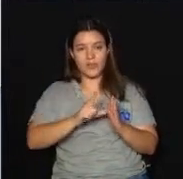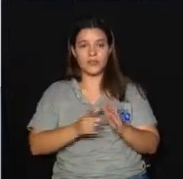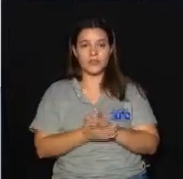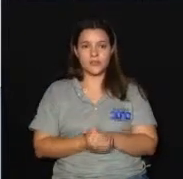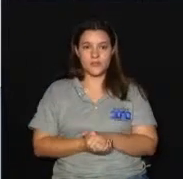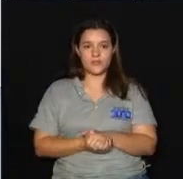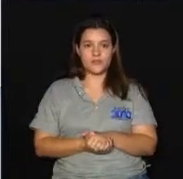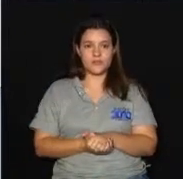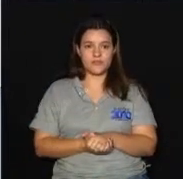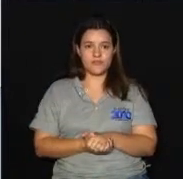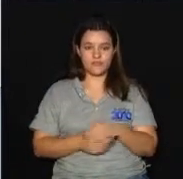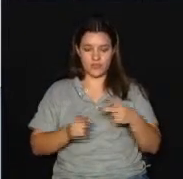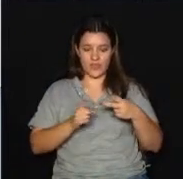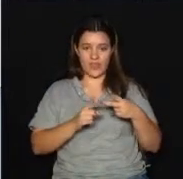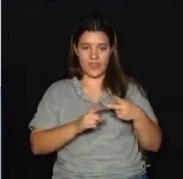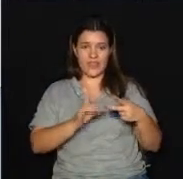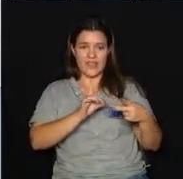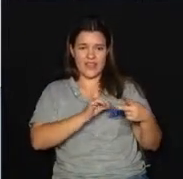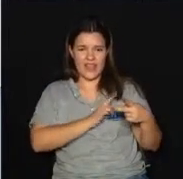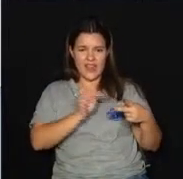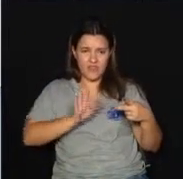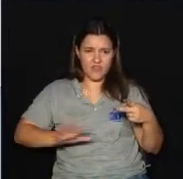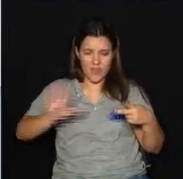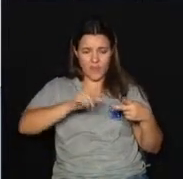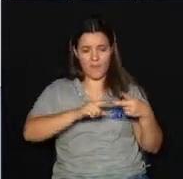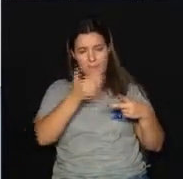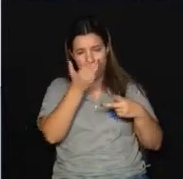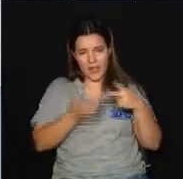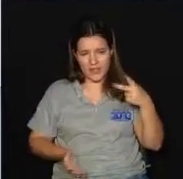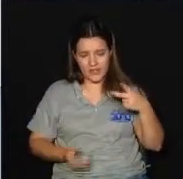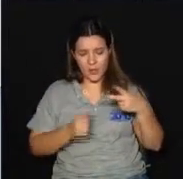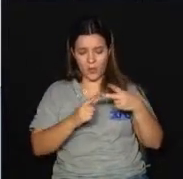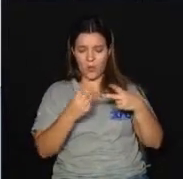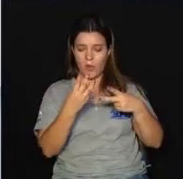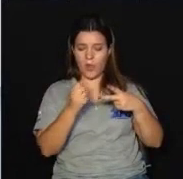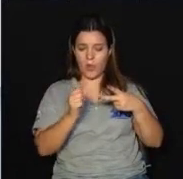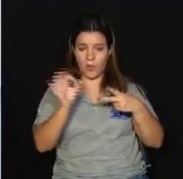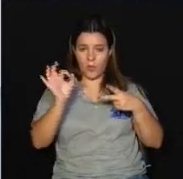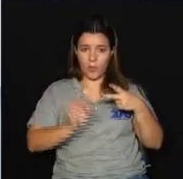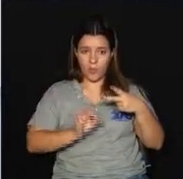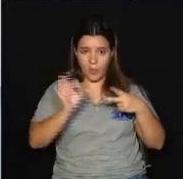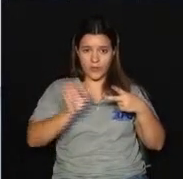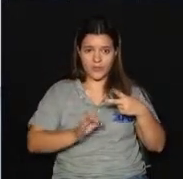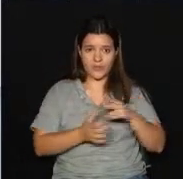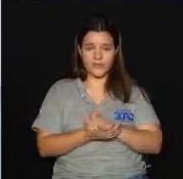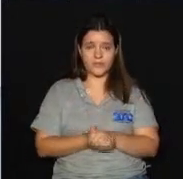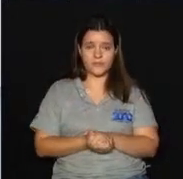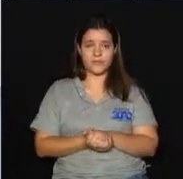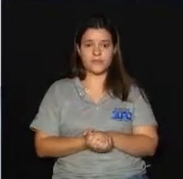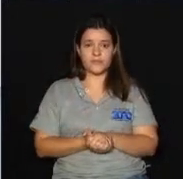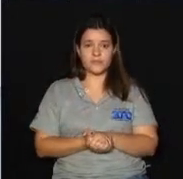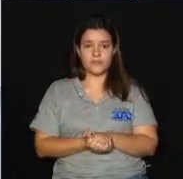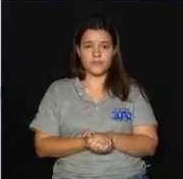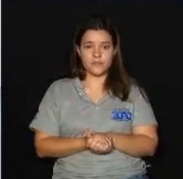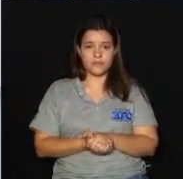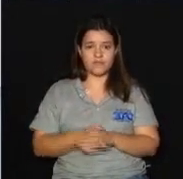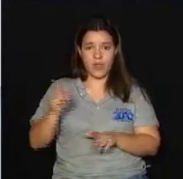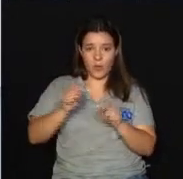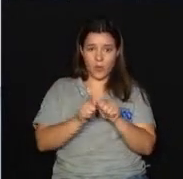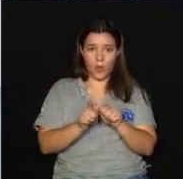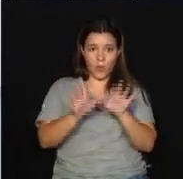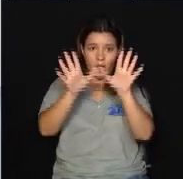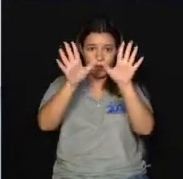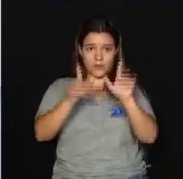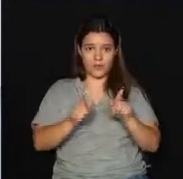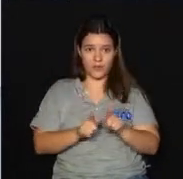51,76%. Ele venceu o delegado federal Eguchi com 48,24%. Eleição em Guarulhos,